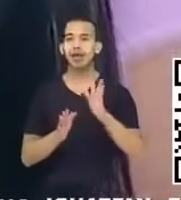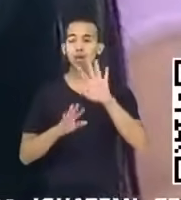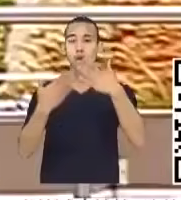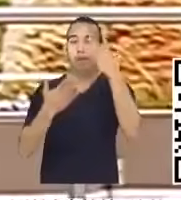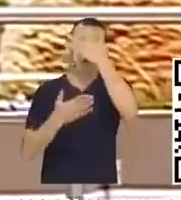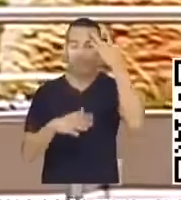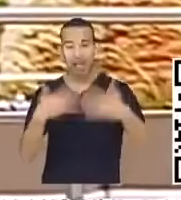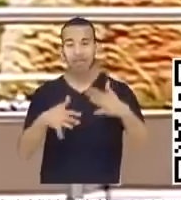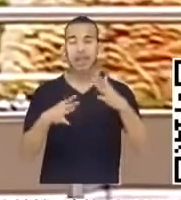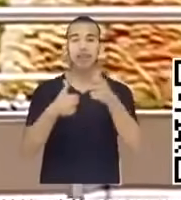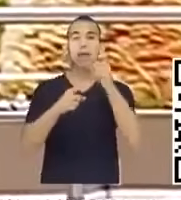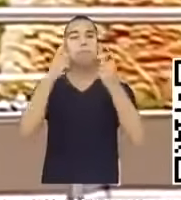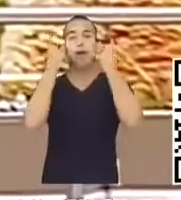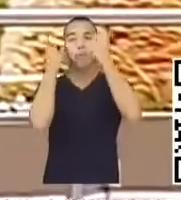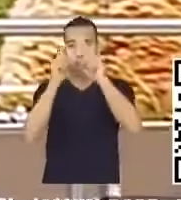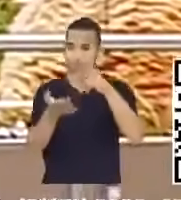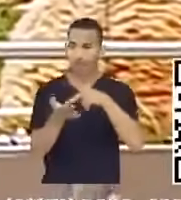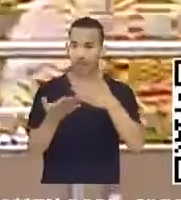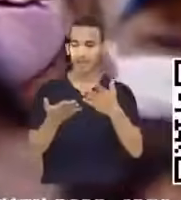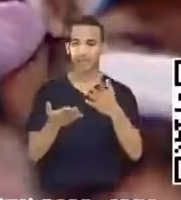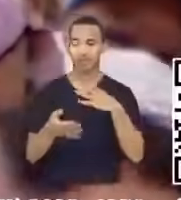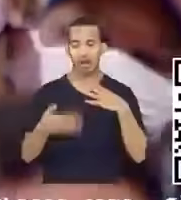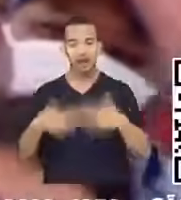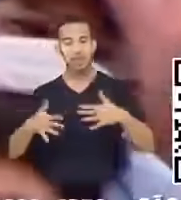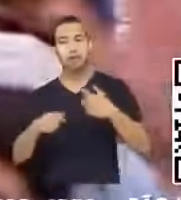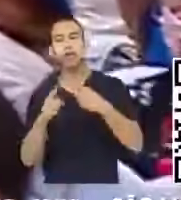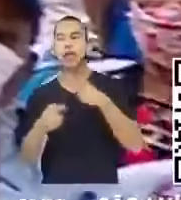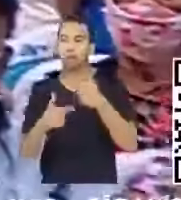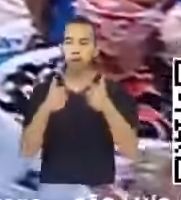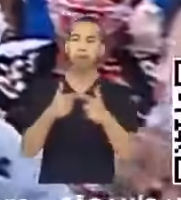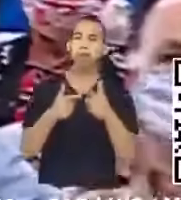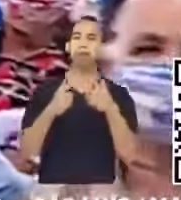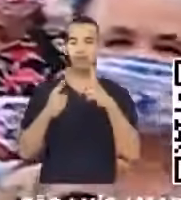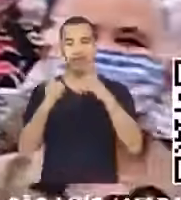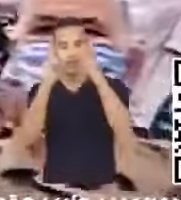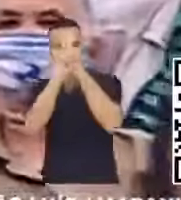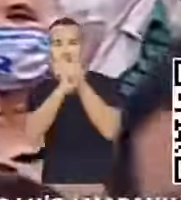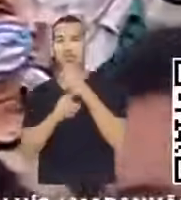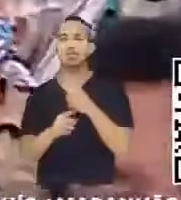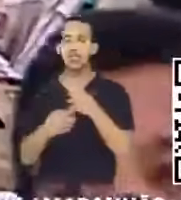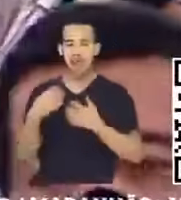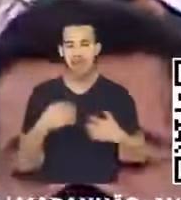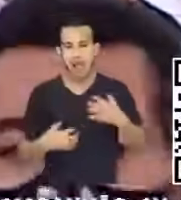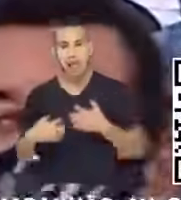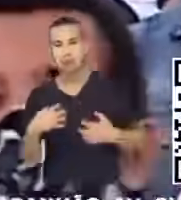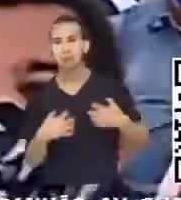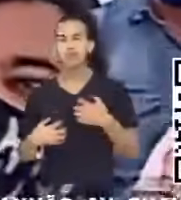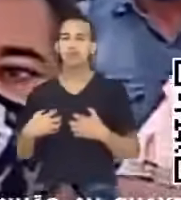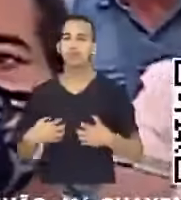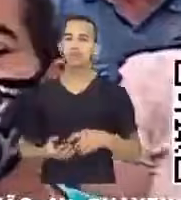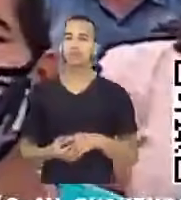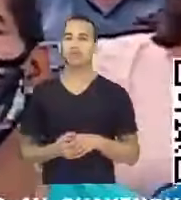frita porque tava preocupado porque concorda comigo é porque tem próprio né mas tem dificuldade tem angústias